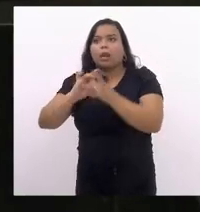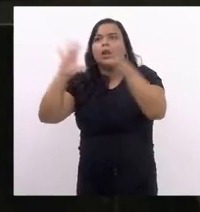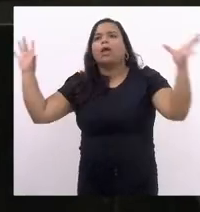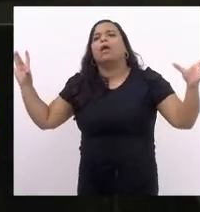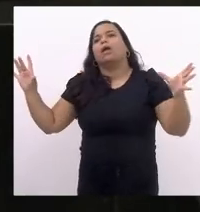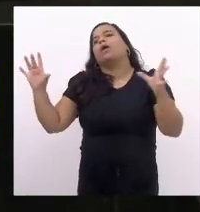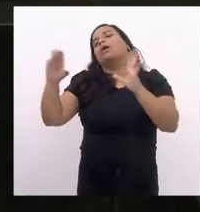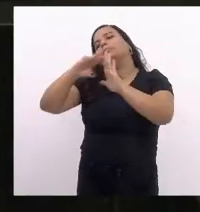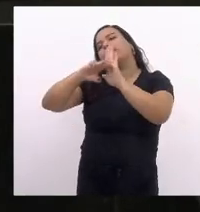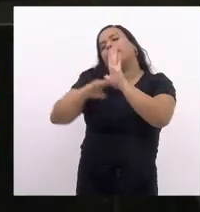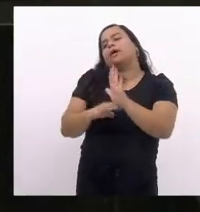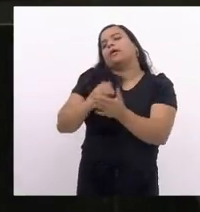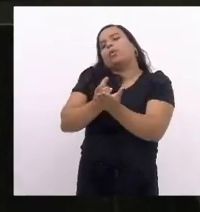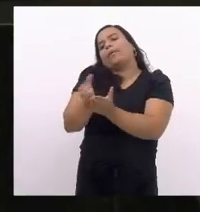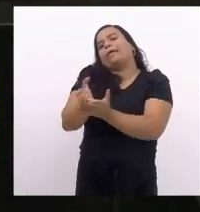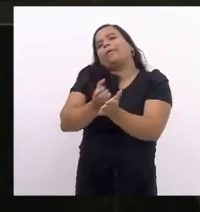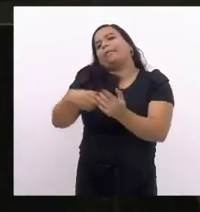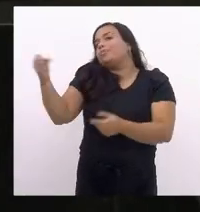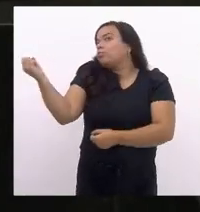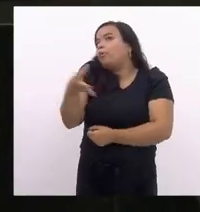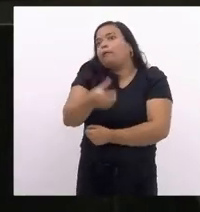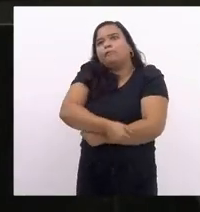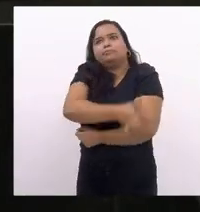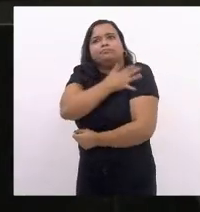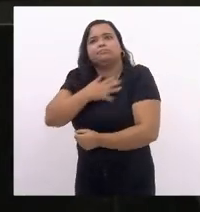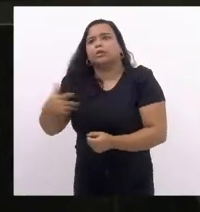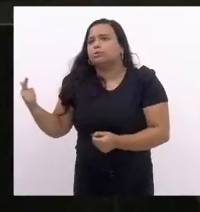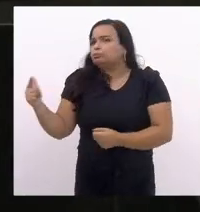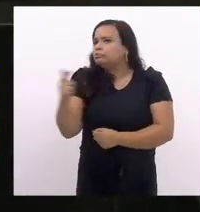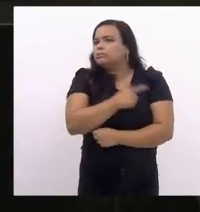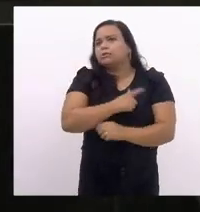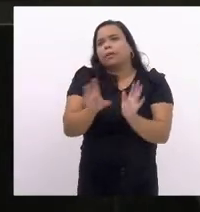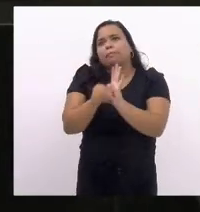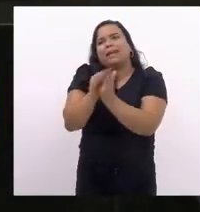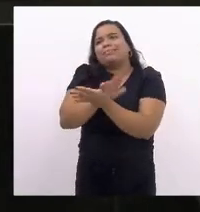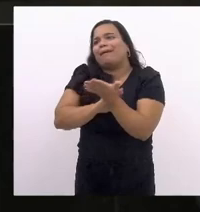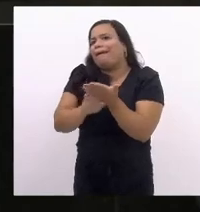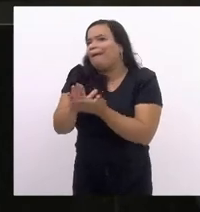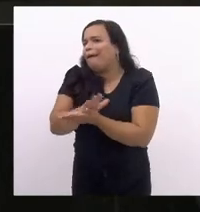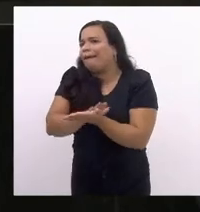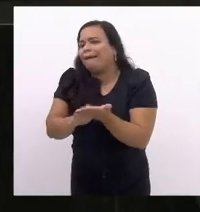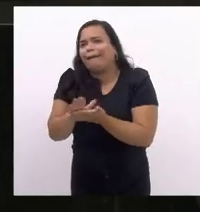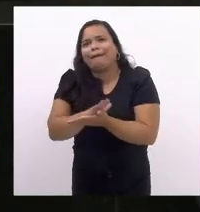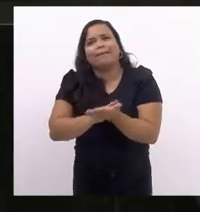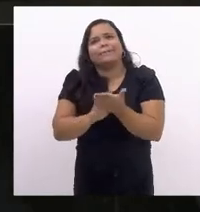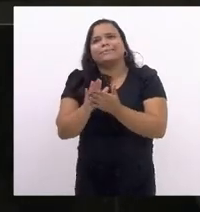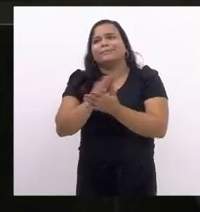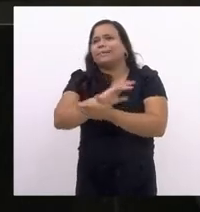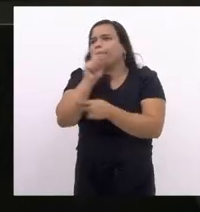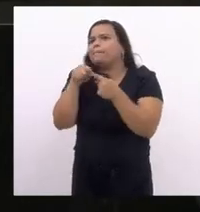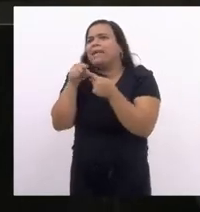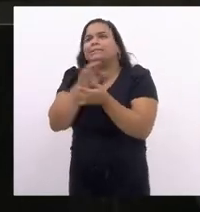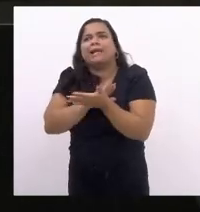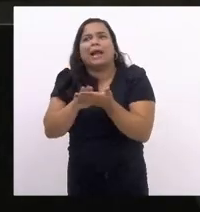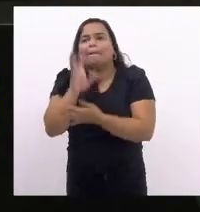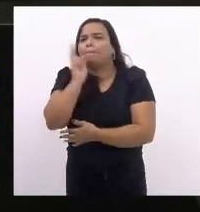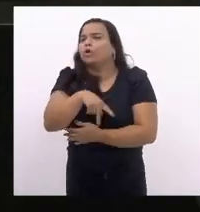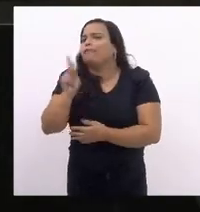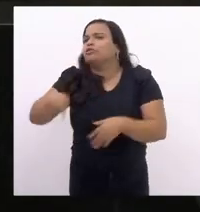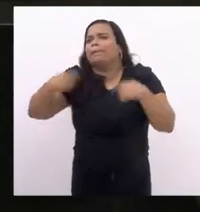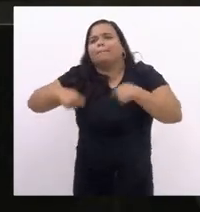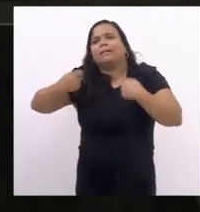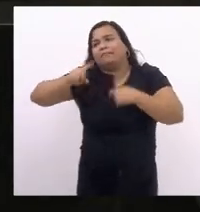curricular do novo ensino médio, sem ementas para muitas novos componentes curriculares, sem ementas. E os professores têm que inventar o que